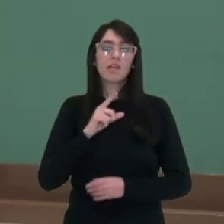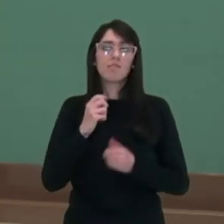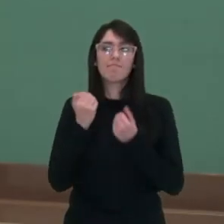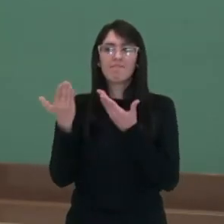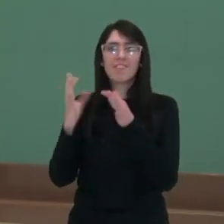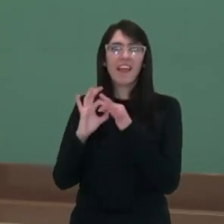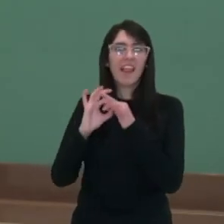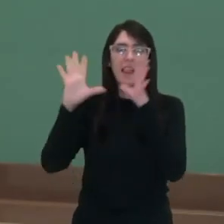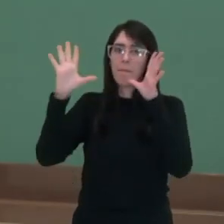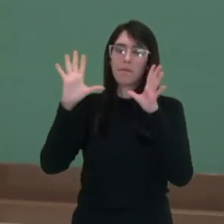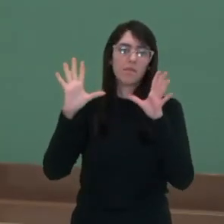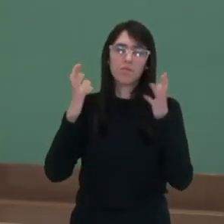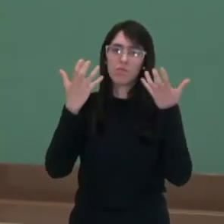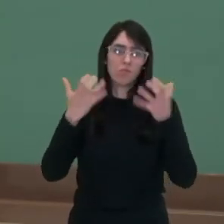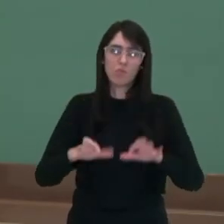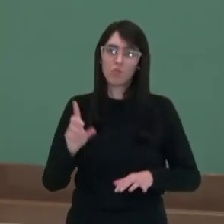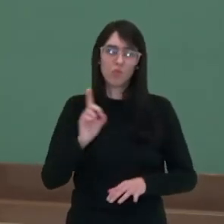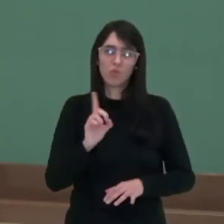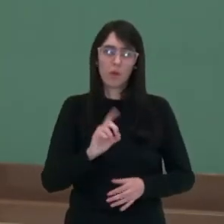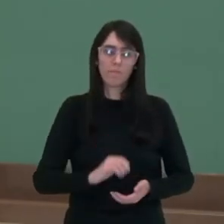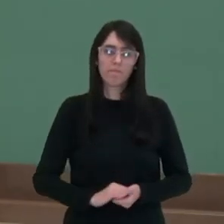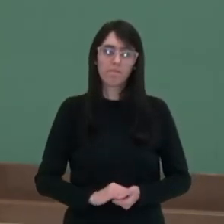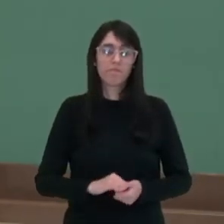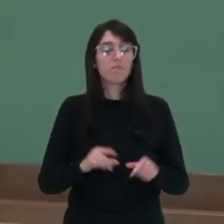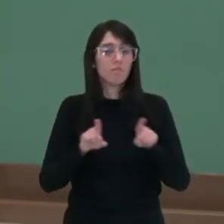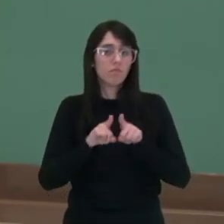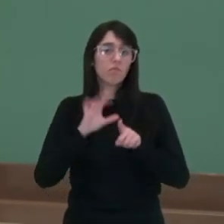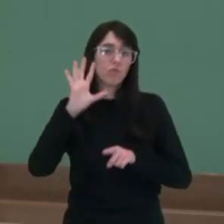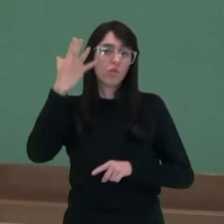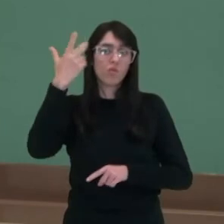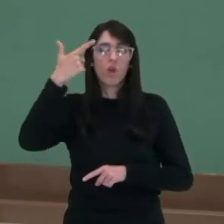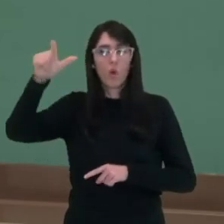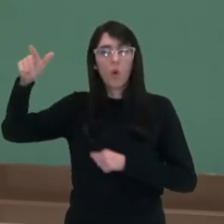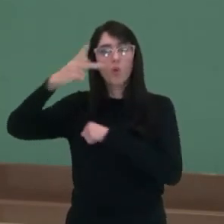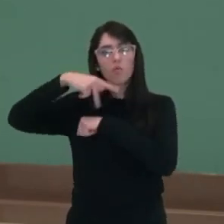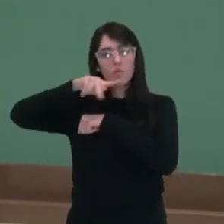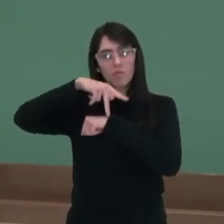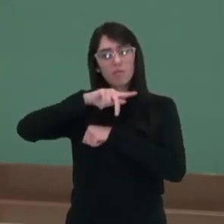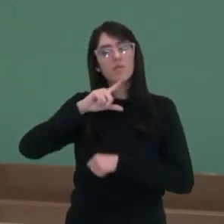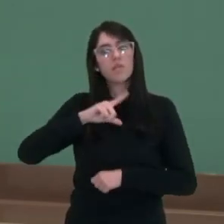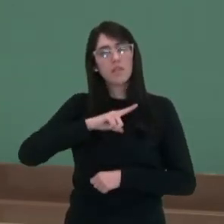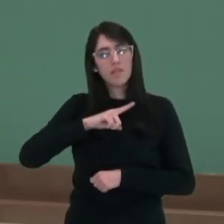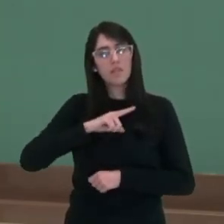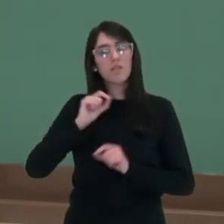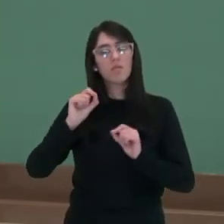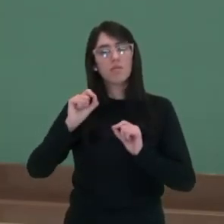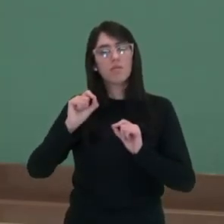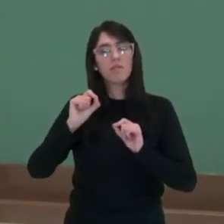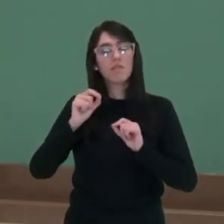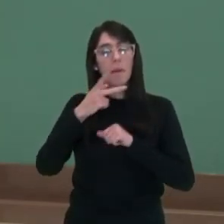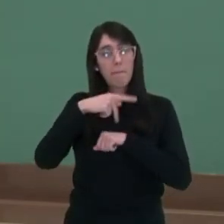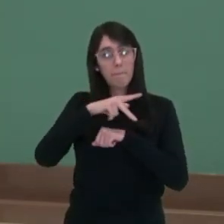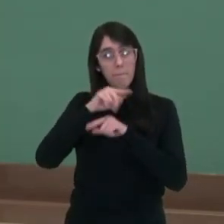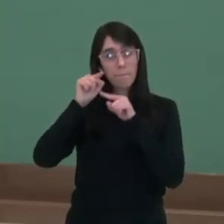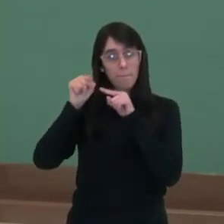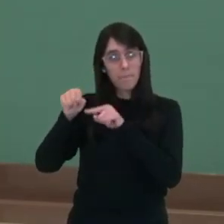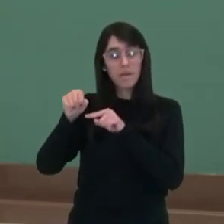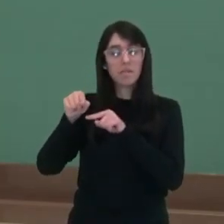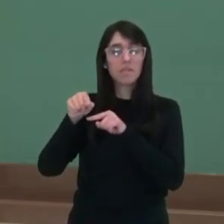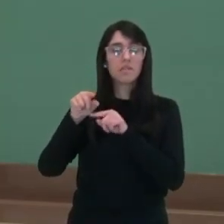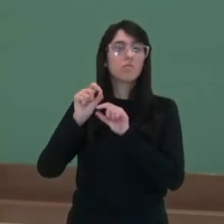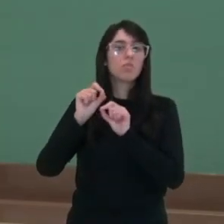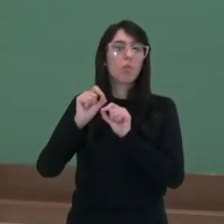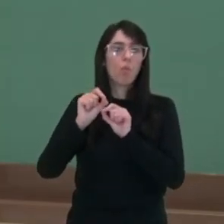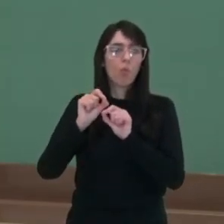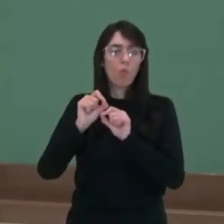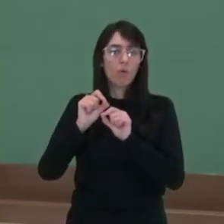liberdade a esse foco de território. Mesma coisa acontece na Geórgia, que também é uma nação, onde essa nação